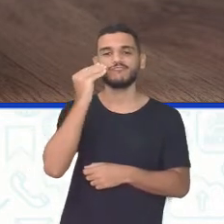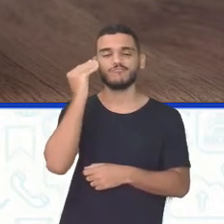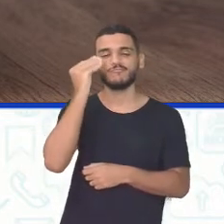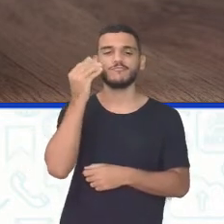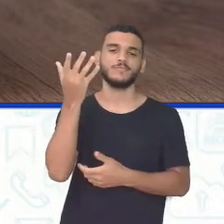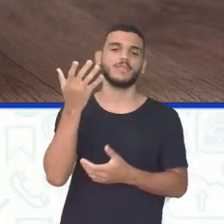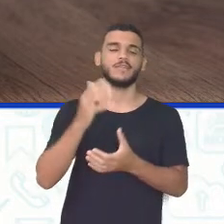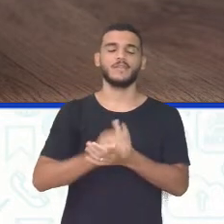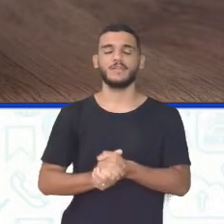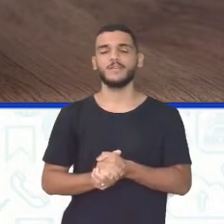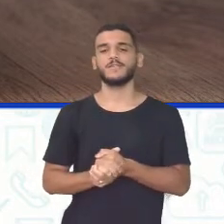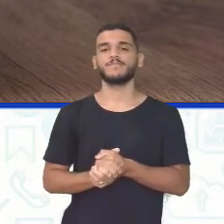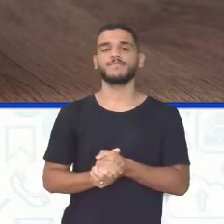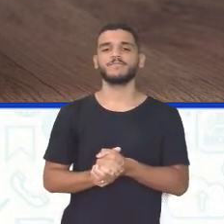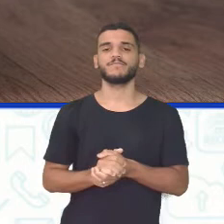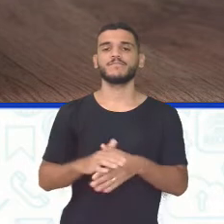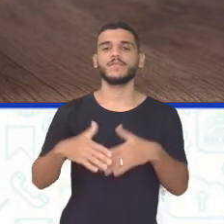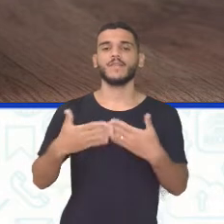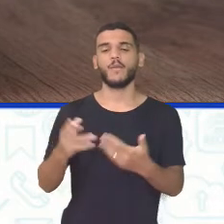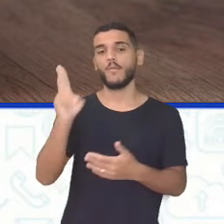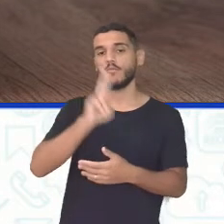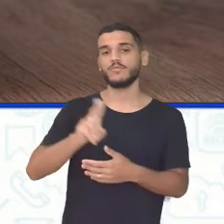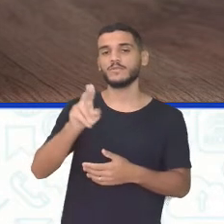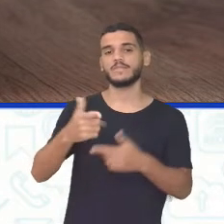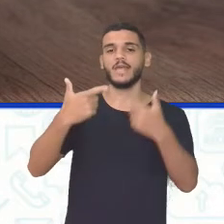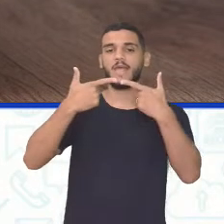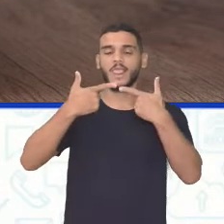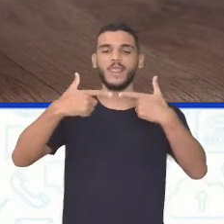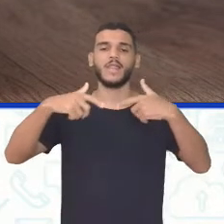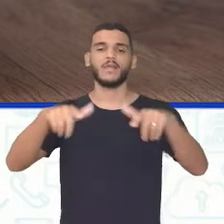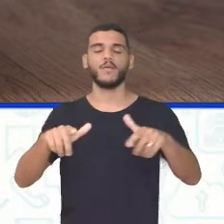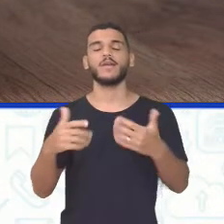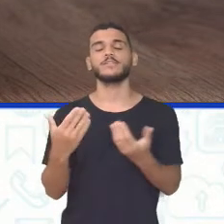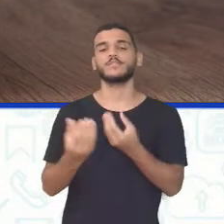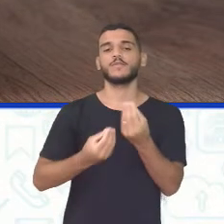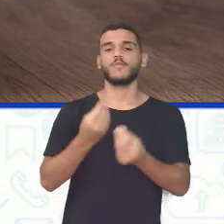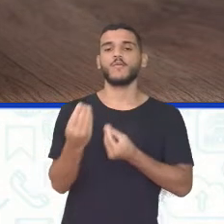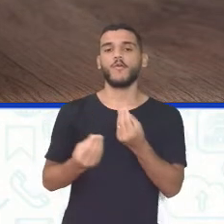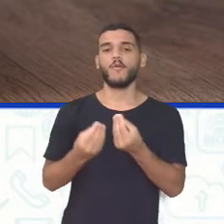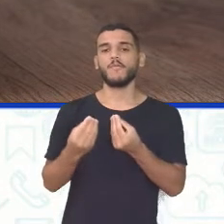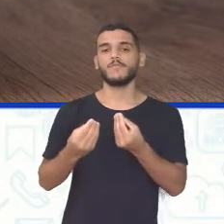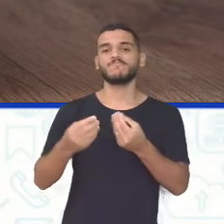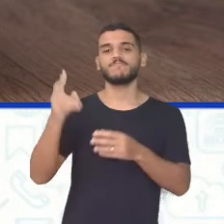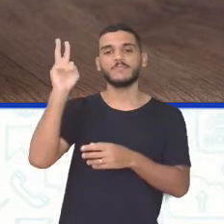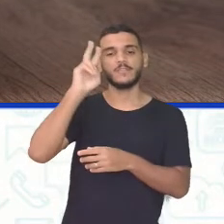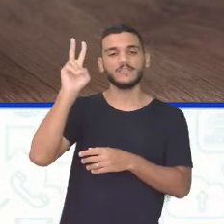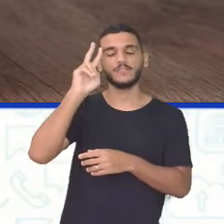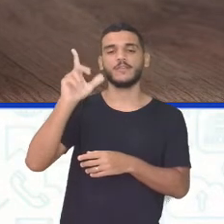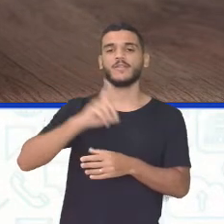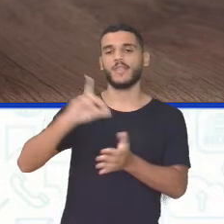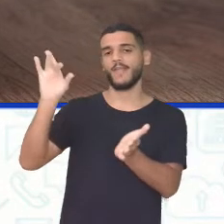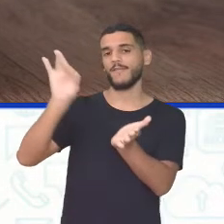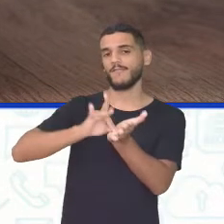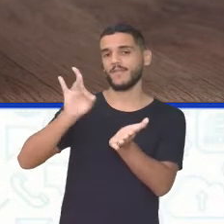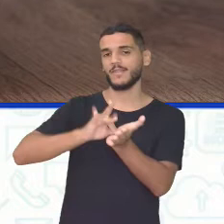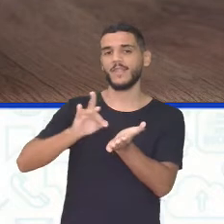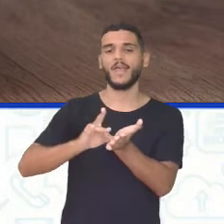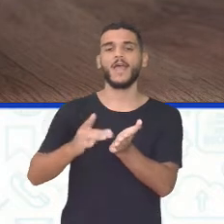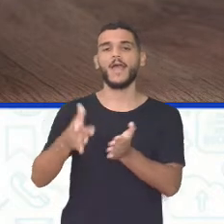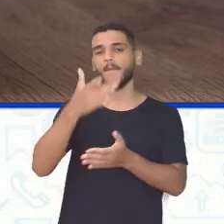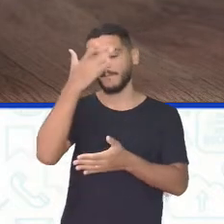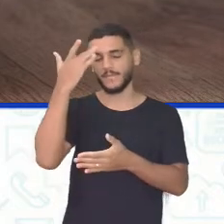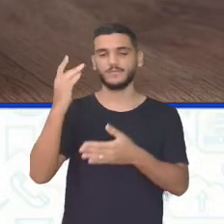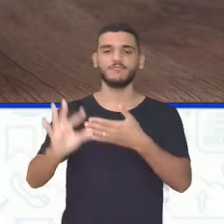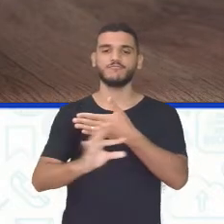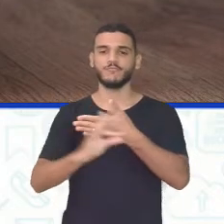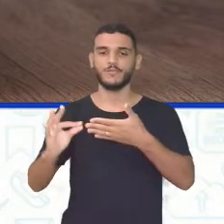É onde é por meio da linguagem que a história vai ser concretizada. E aí o autor, quando a gente